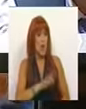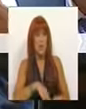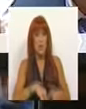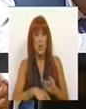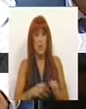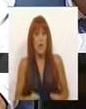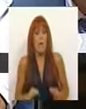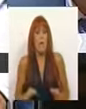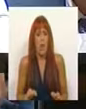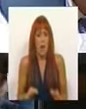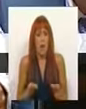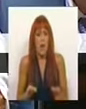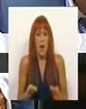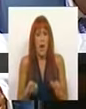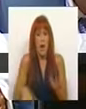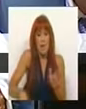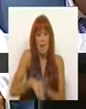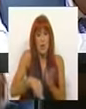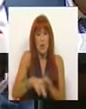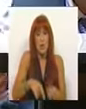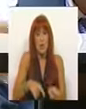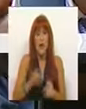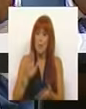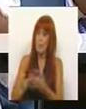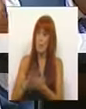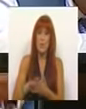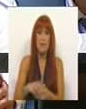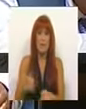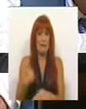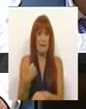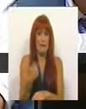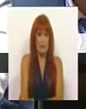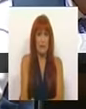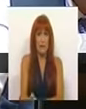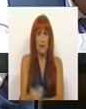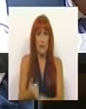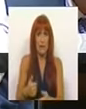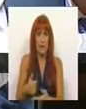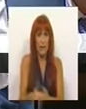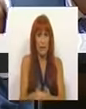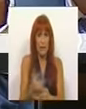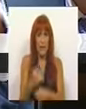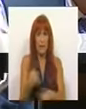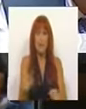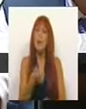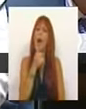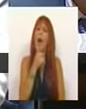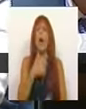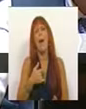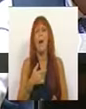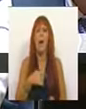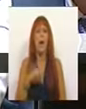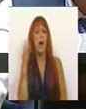foi adiar a portaria dos rácios publicada tardiamente. Para quê? Para